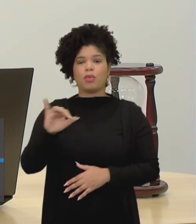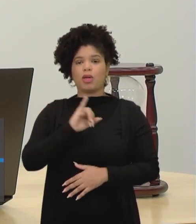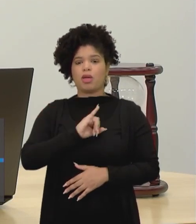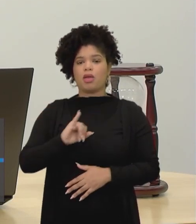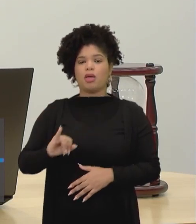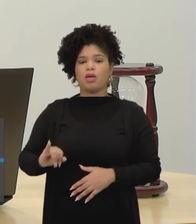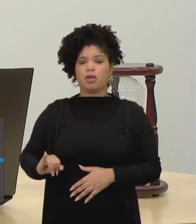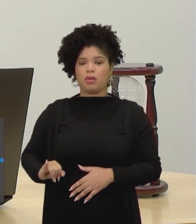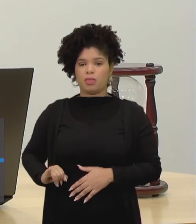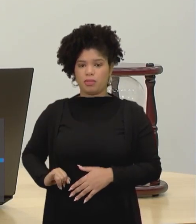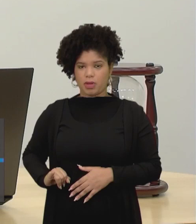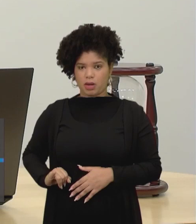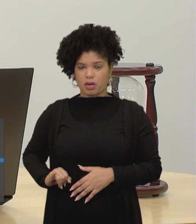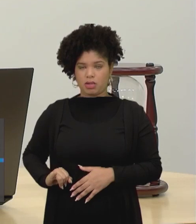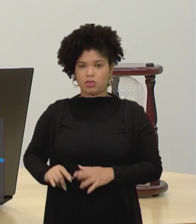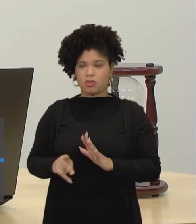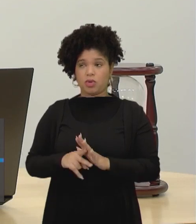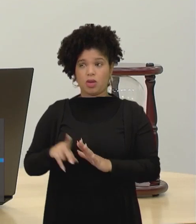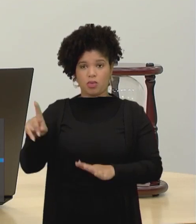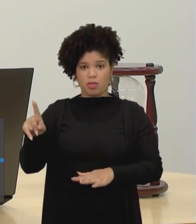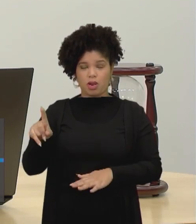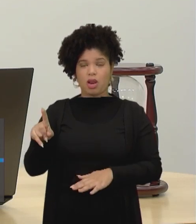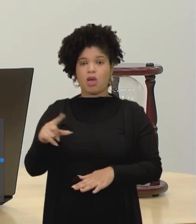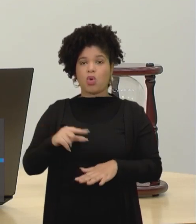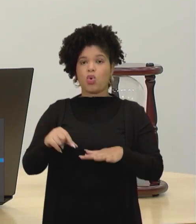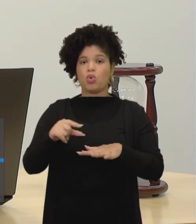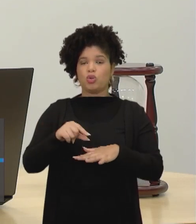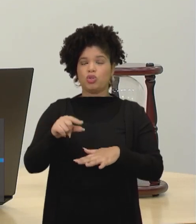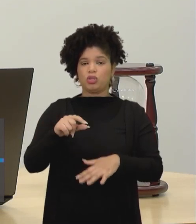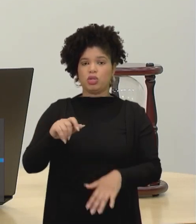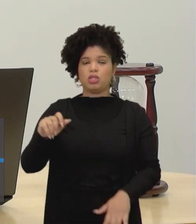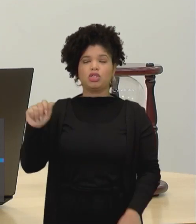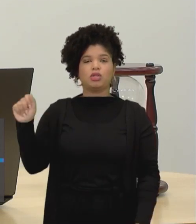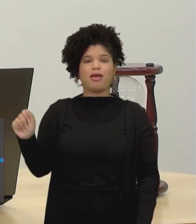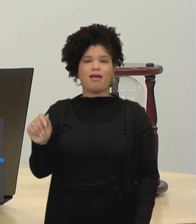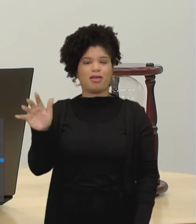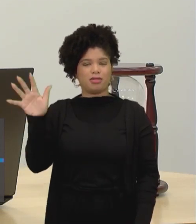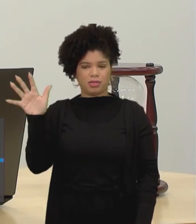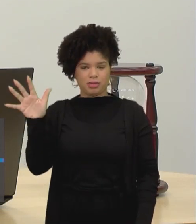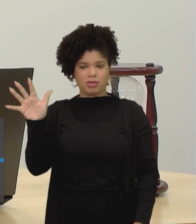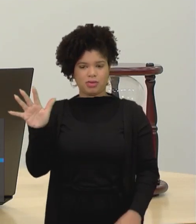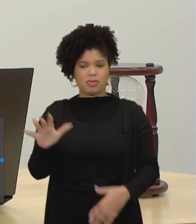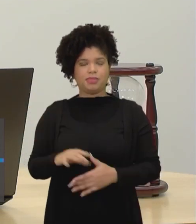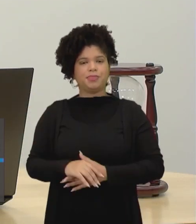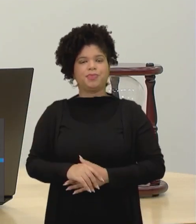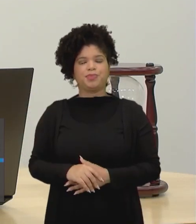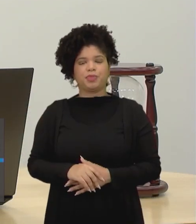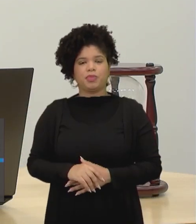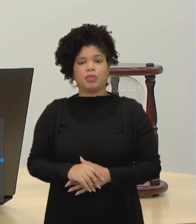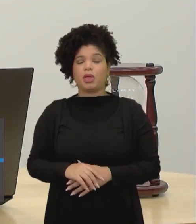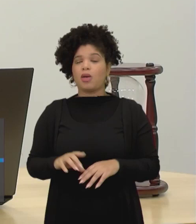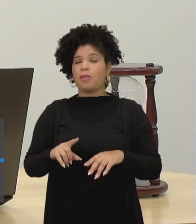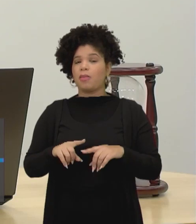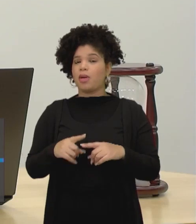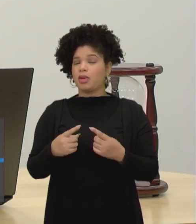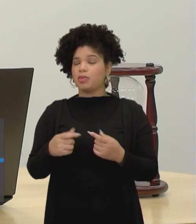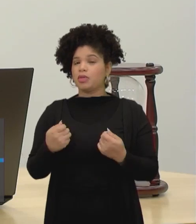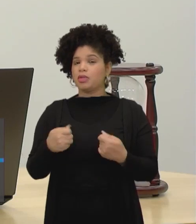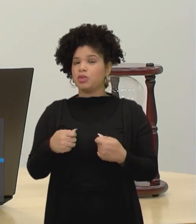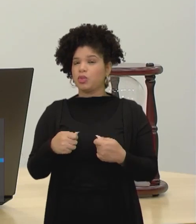vamos aqui fazer o recorte para a Ásia. Tivemos esse processo de imperialismo. Esse processo, ele foi sustentado por